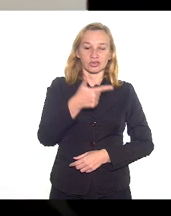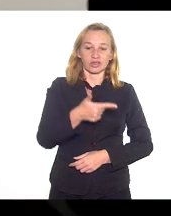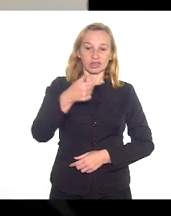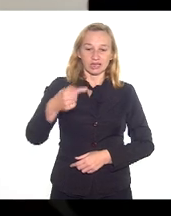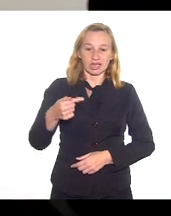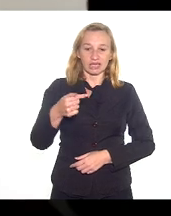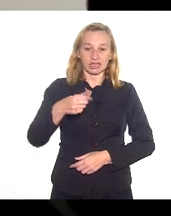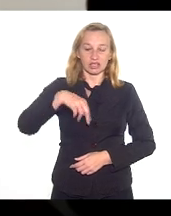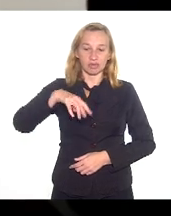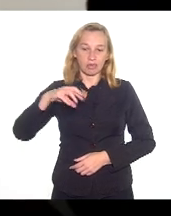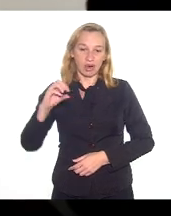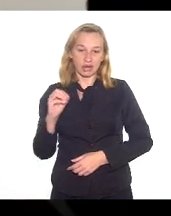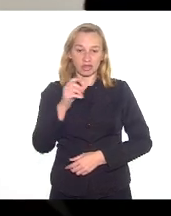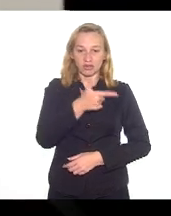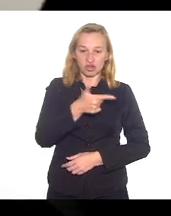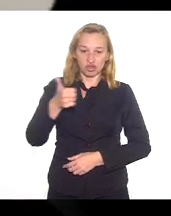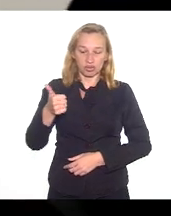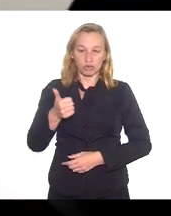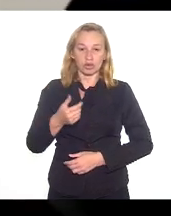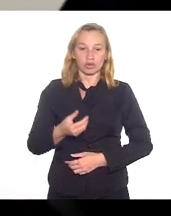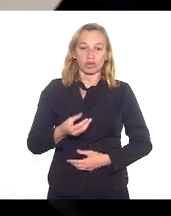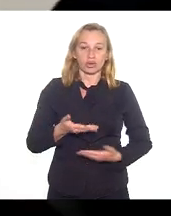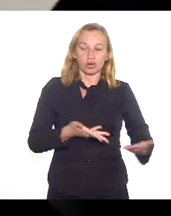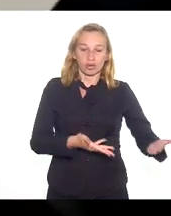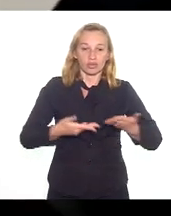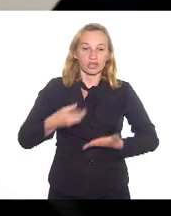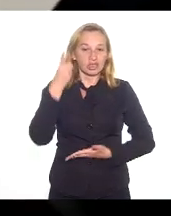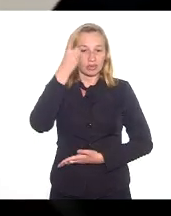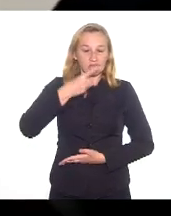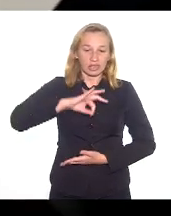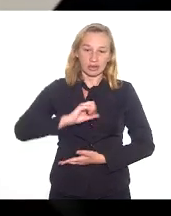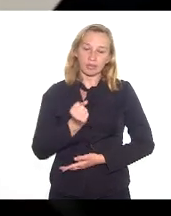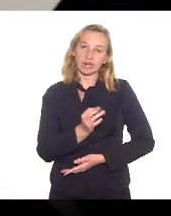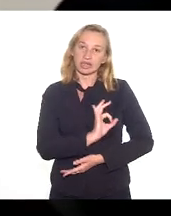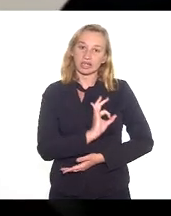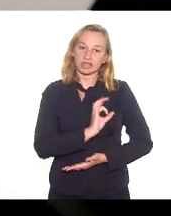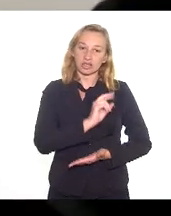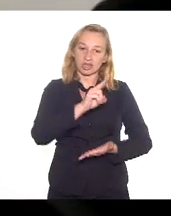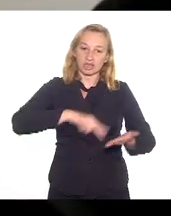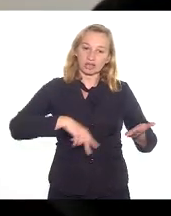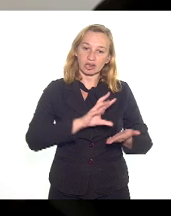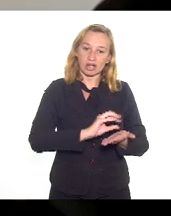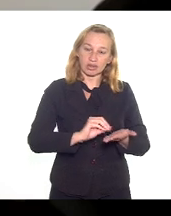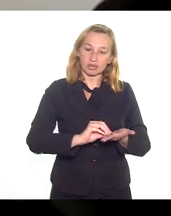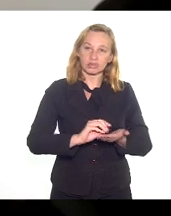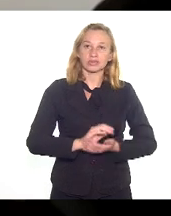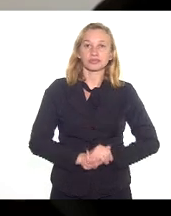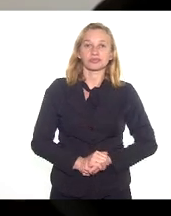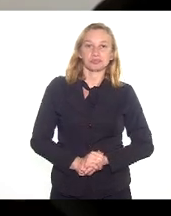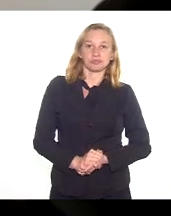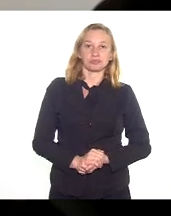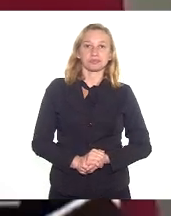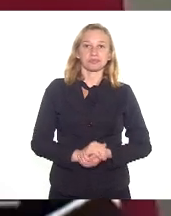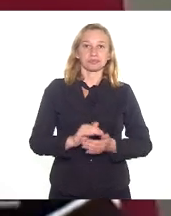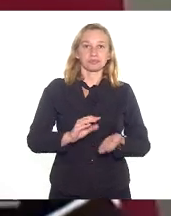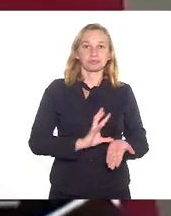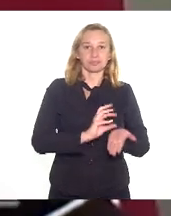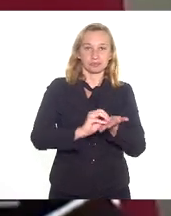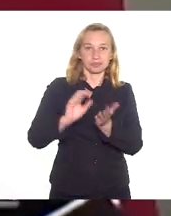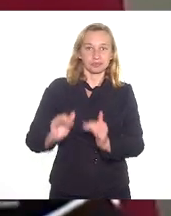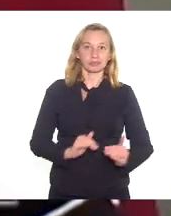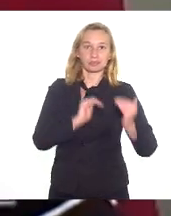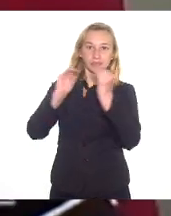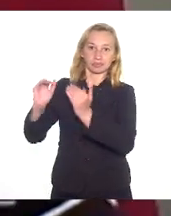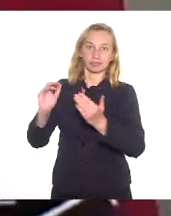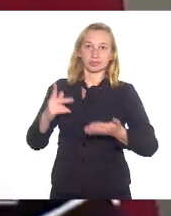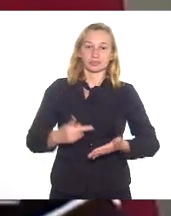de maio de 21. A presidência convida a deputada Marta Rocha a fazer a leitura da ata da sessão anterior. A ata reflete com